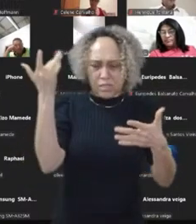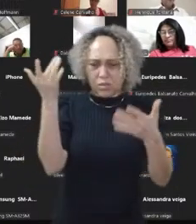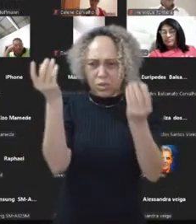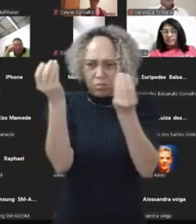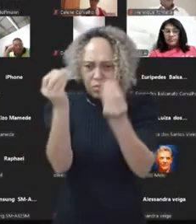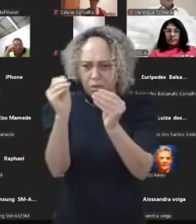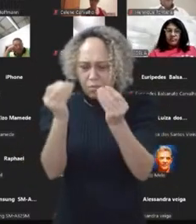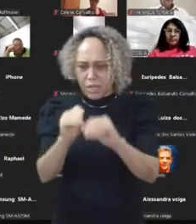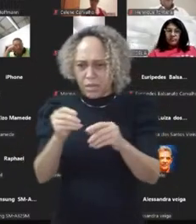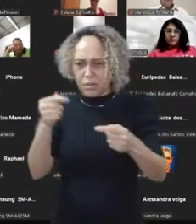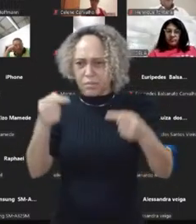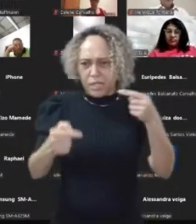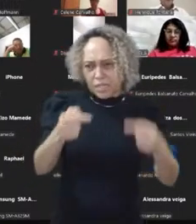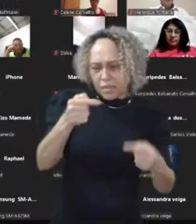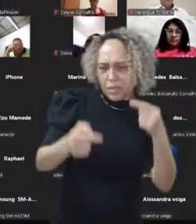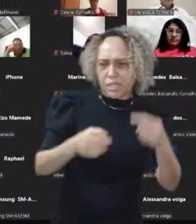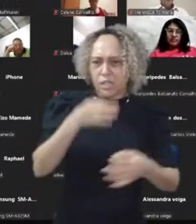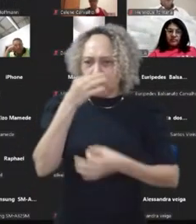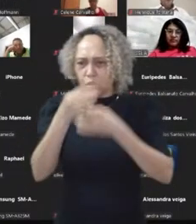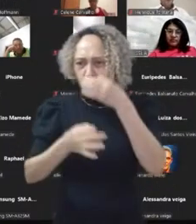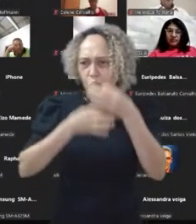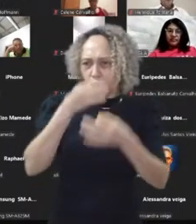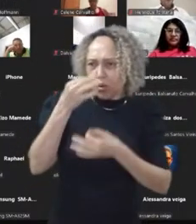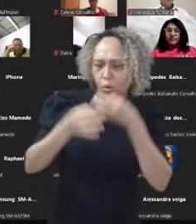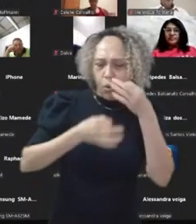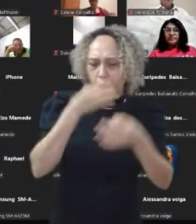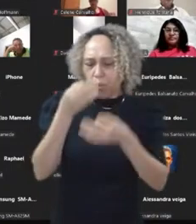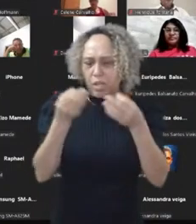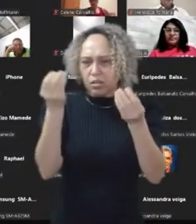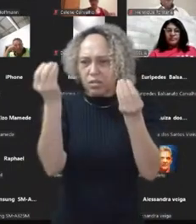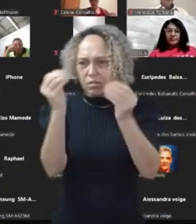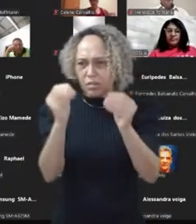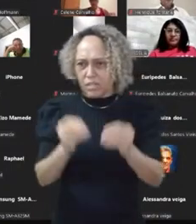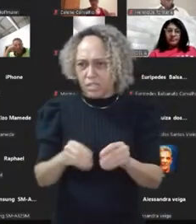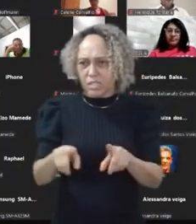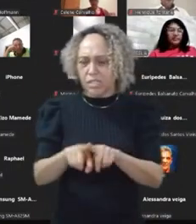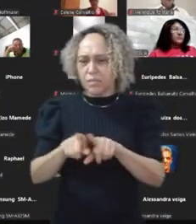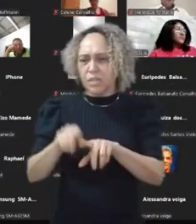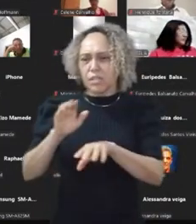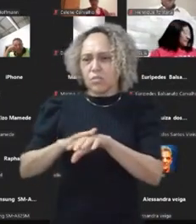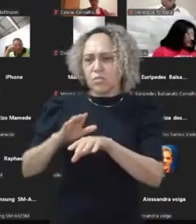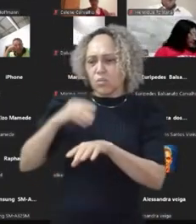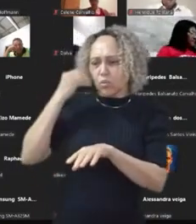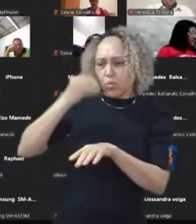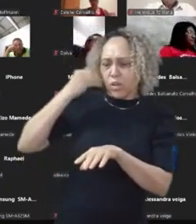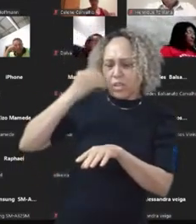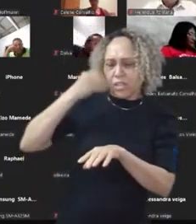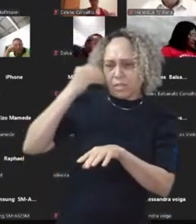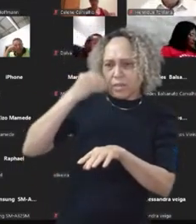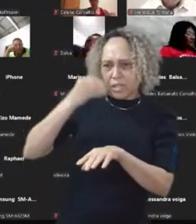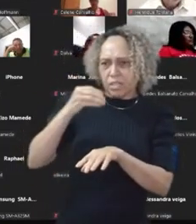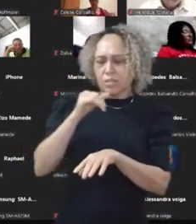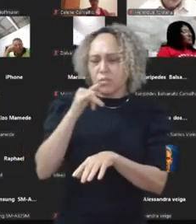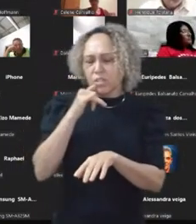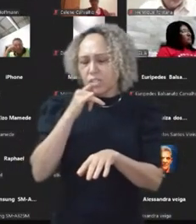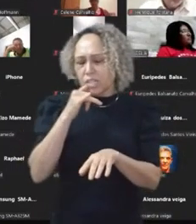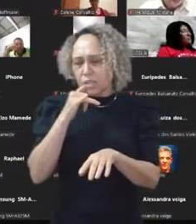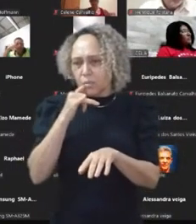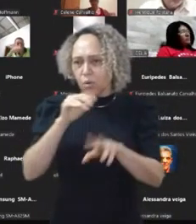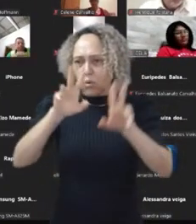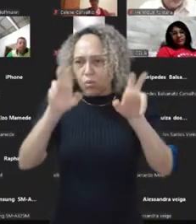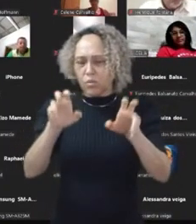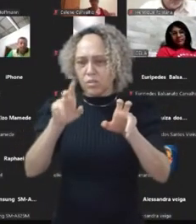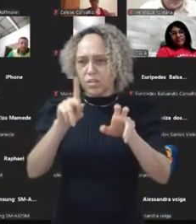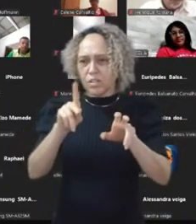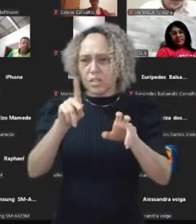suas seus suas né opiniões mas também suas vivências acho que essa essa questão da jornada 6 por um ou contra jornada 6 por